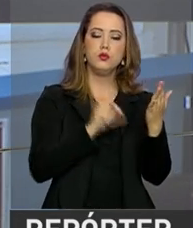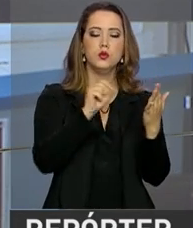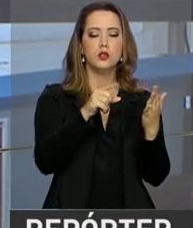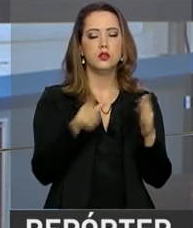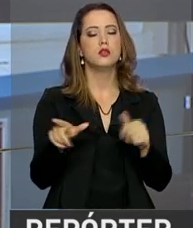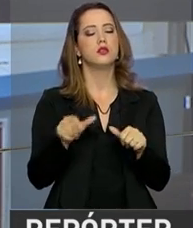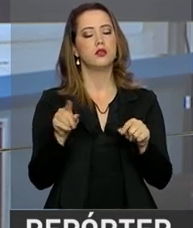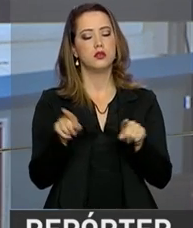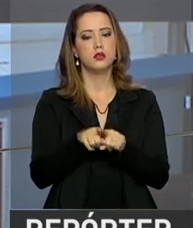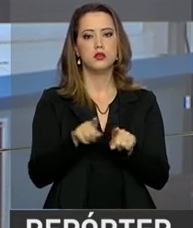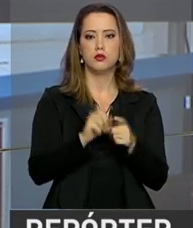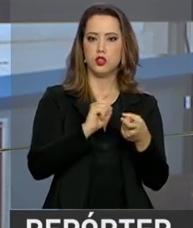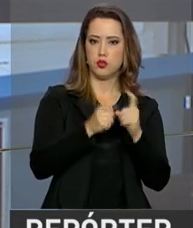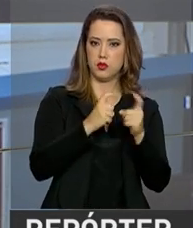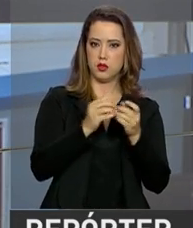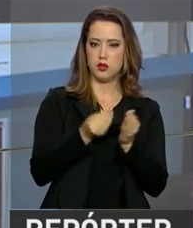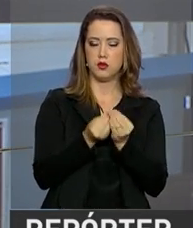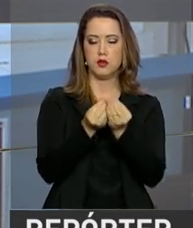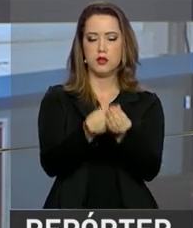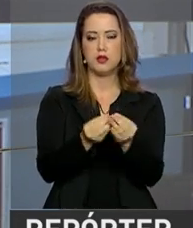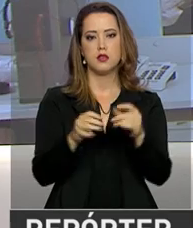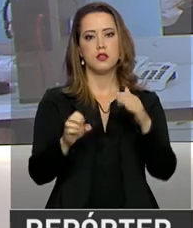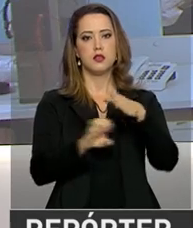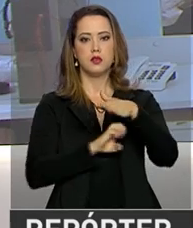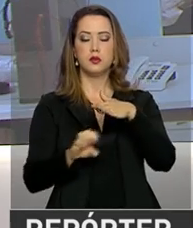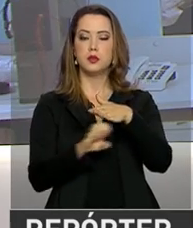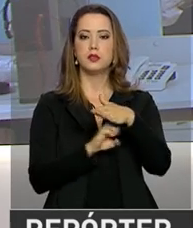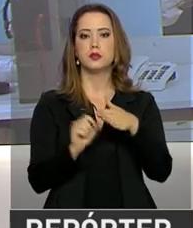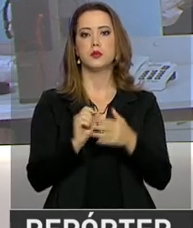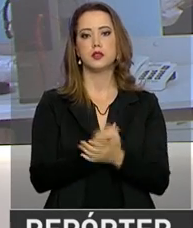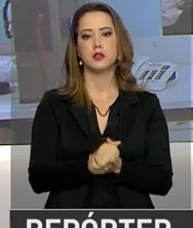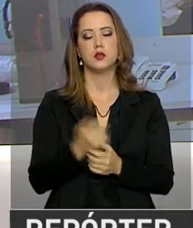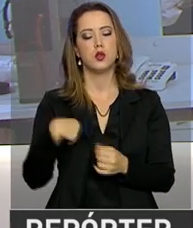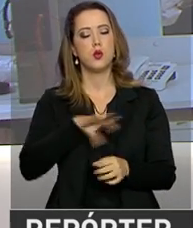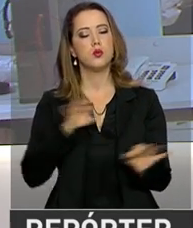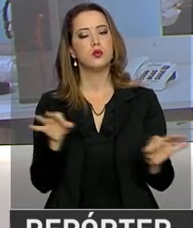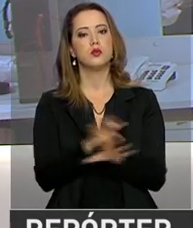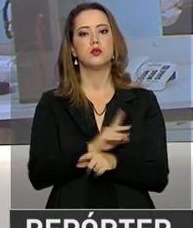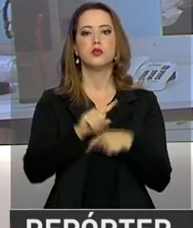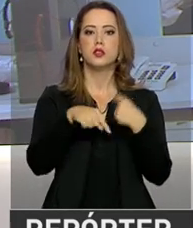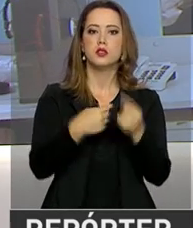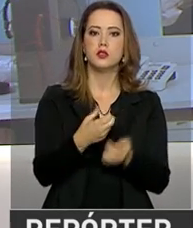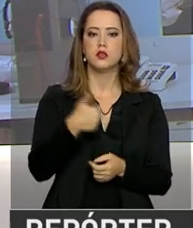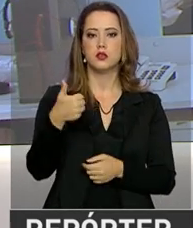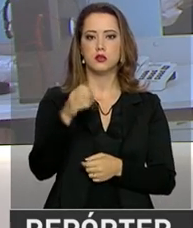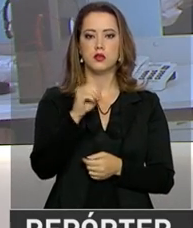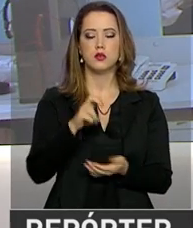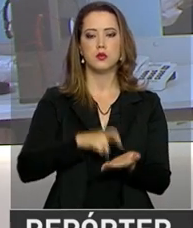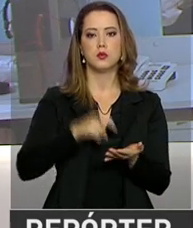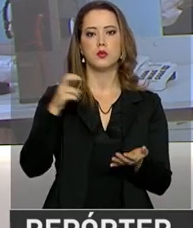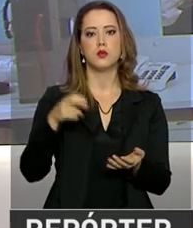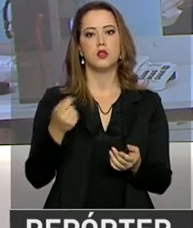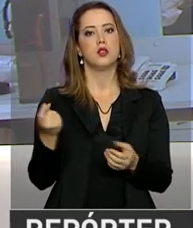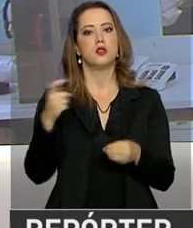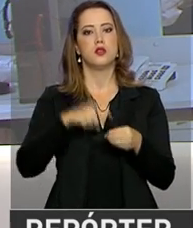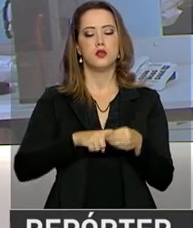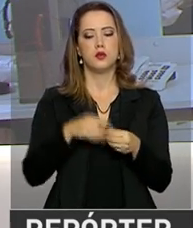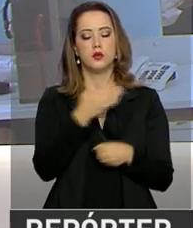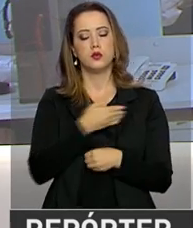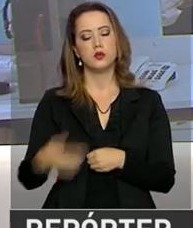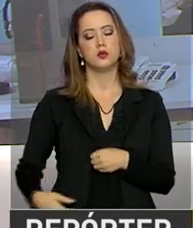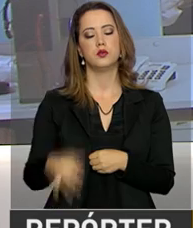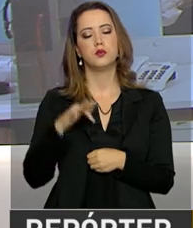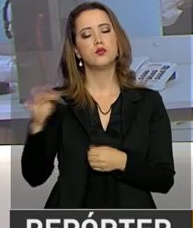serão transferidos à iniciativa privada e nós ficamos por aqui Voltamos às 10 da manhã com outras informações do governo